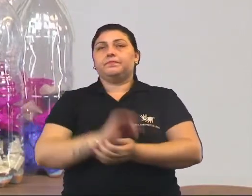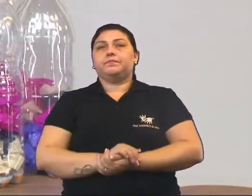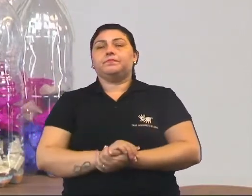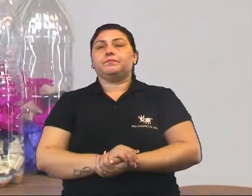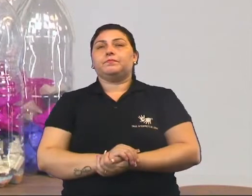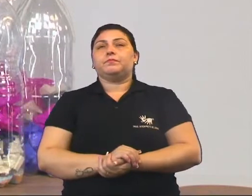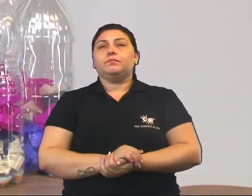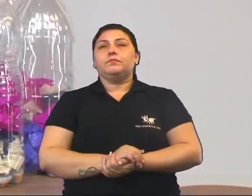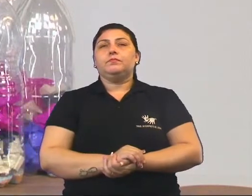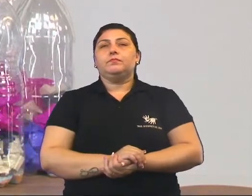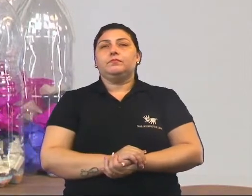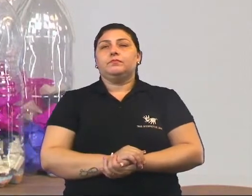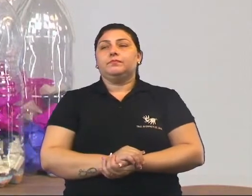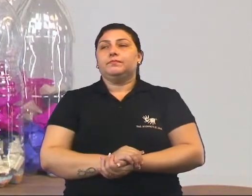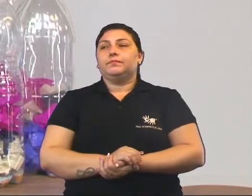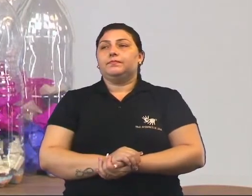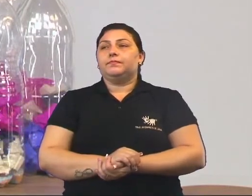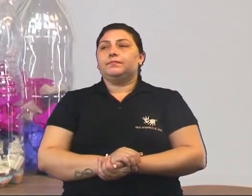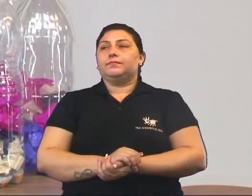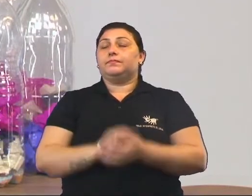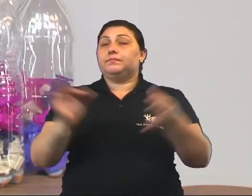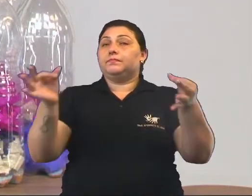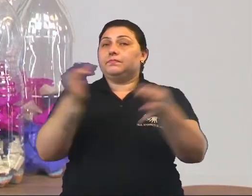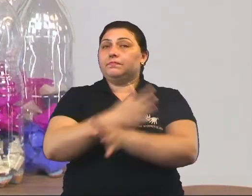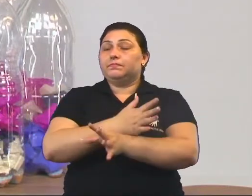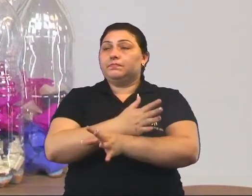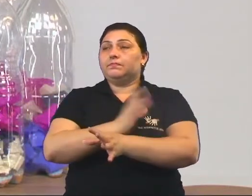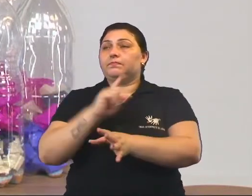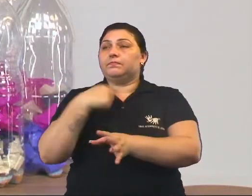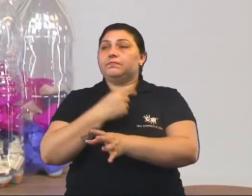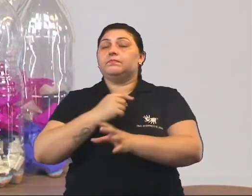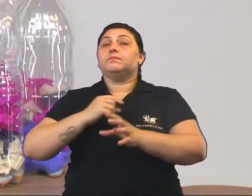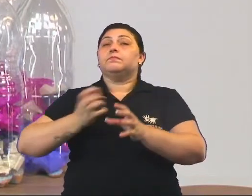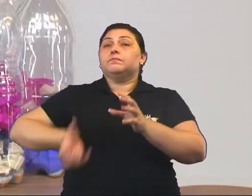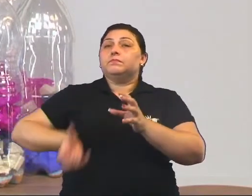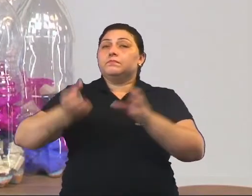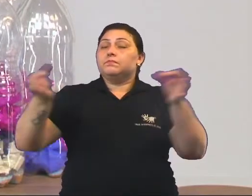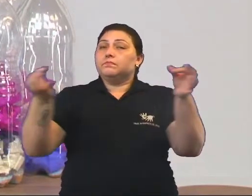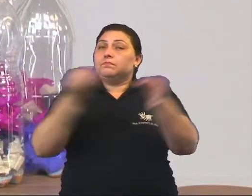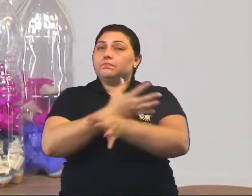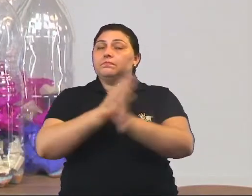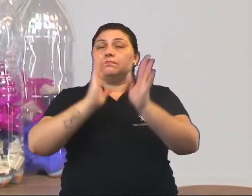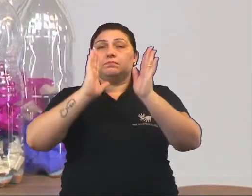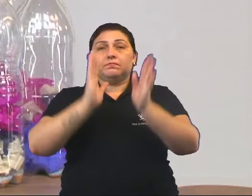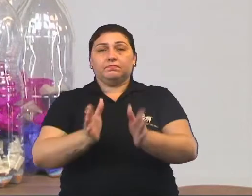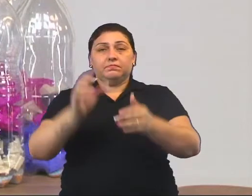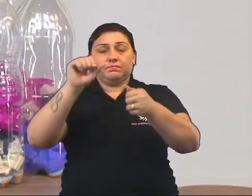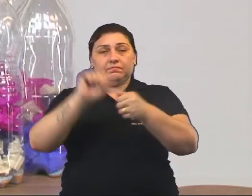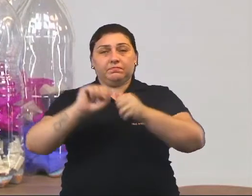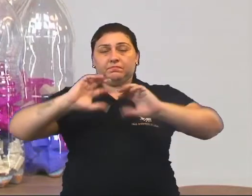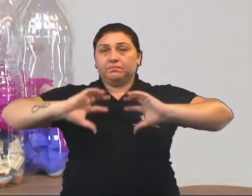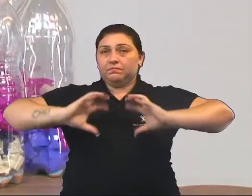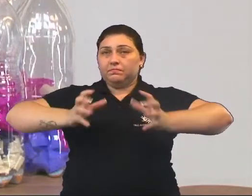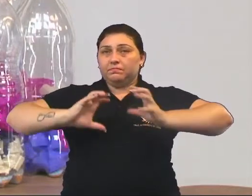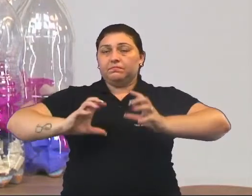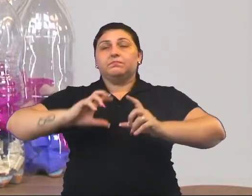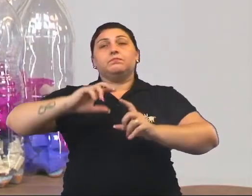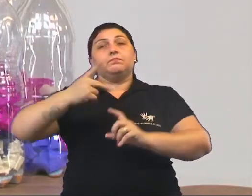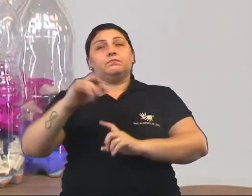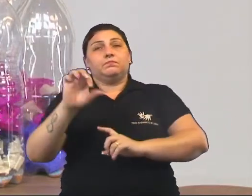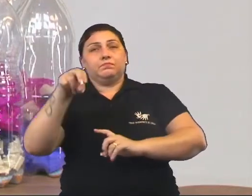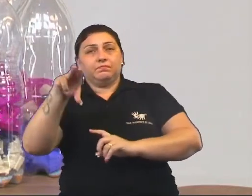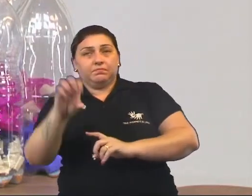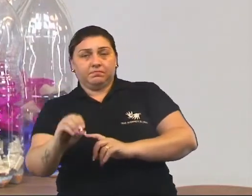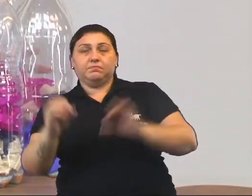passar tinta com um pincel e pintar. Pronto, o nosso boliche está pronto. Já fizemos a bola, os